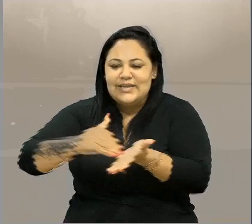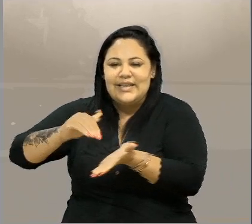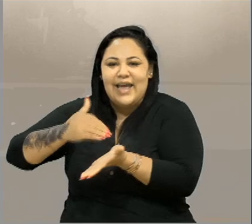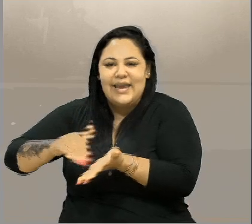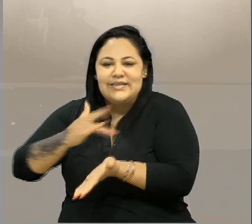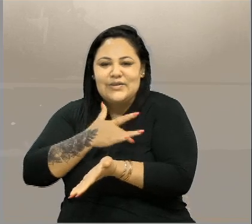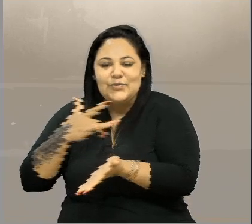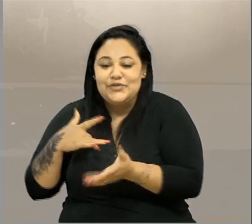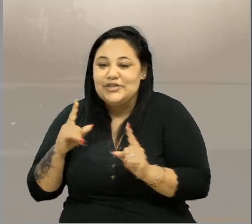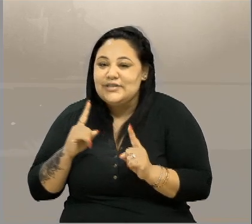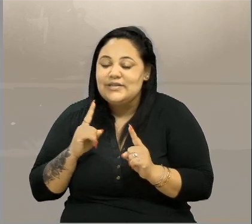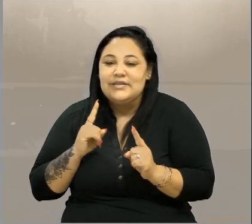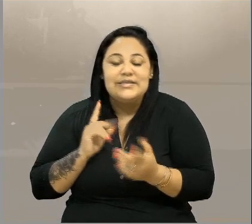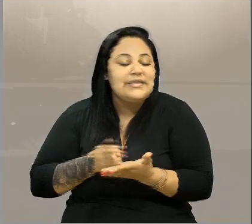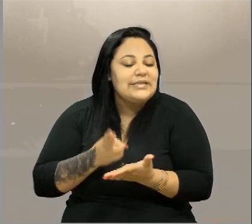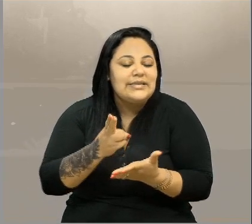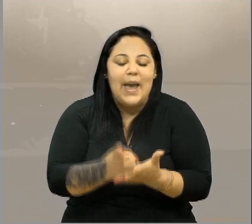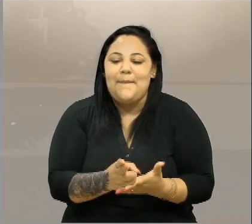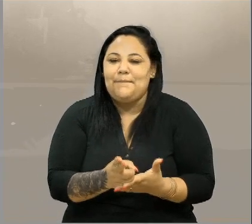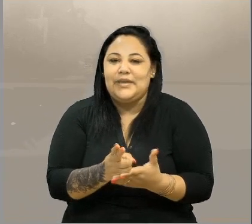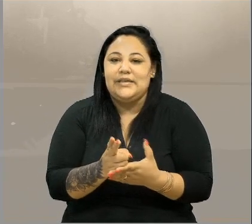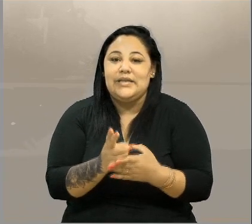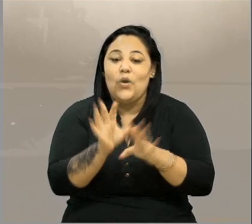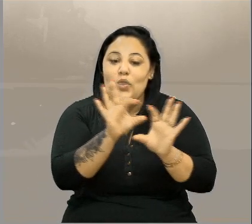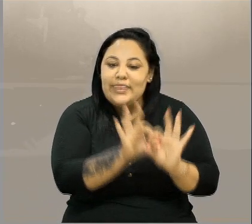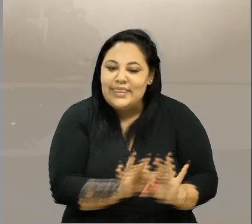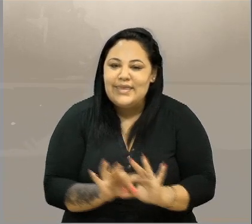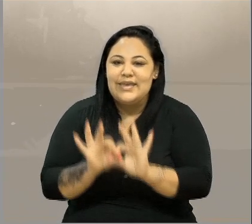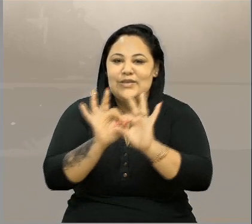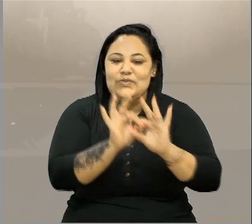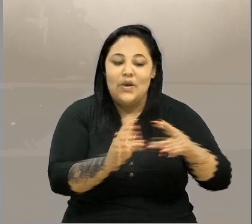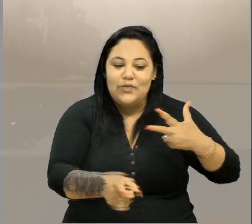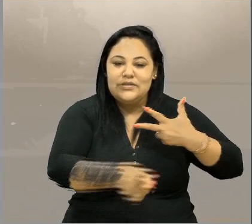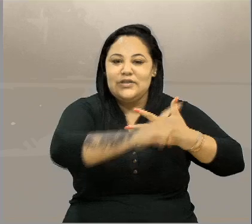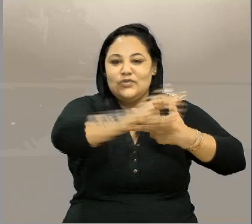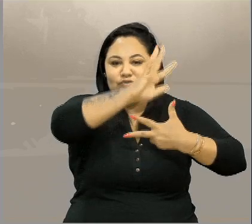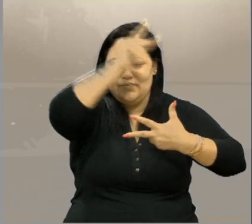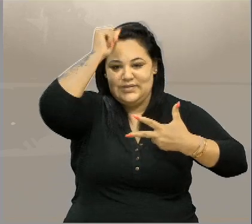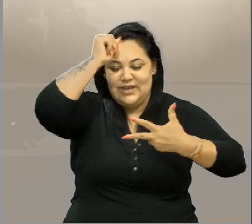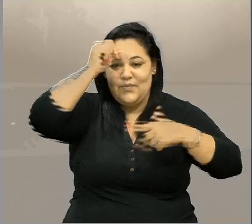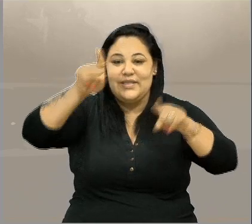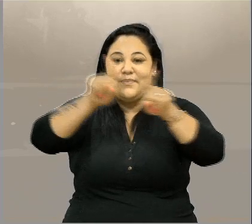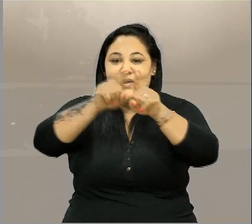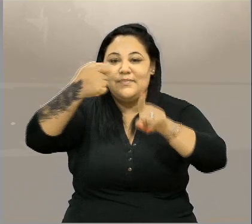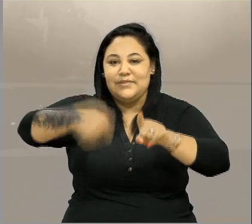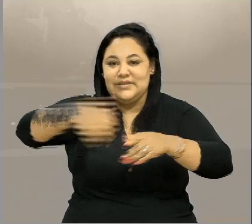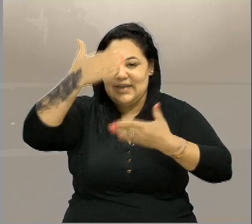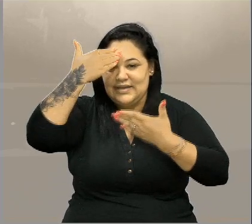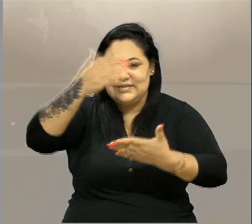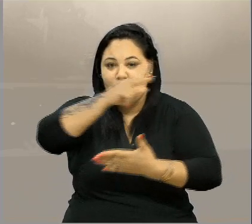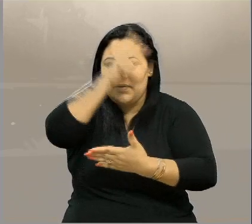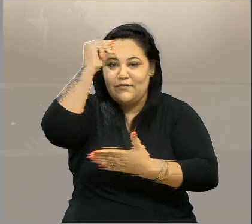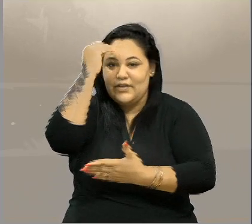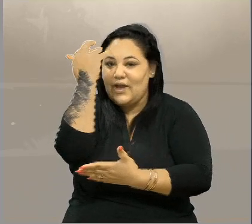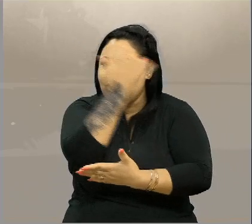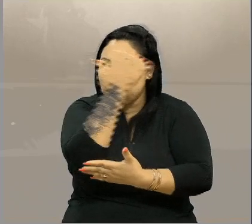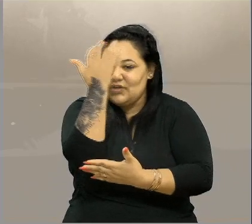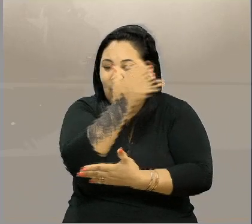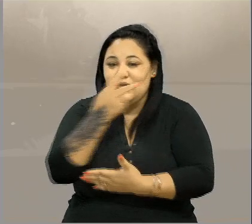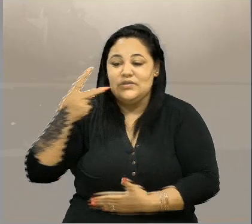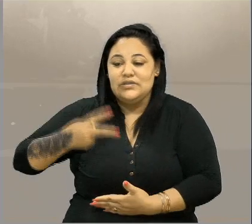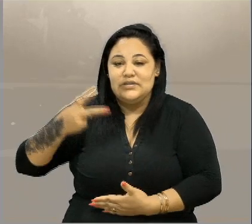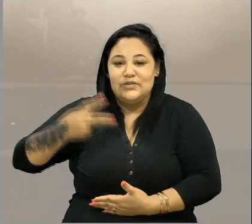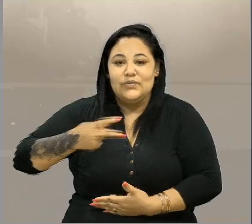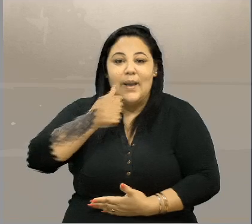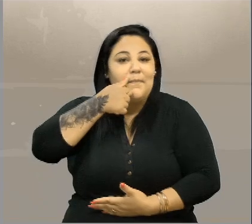Sempre encontramos no Poder Executivo Municipal, e aqui a gente precisa agradecer o prefeito Adilode Domênico, o vice